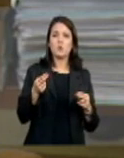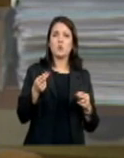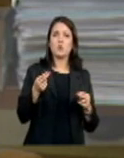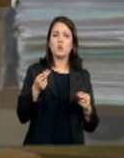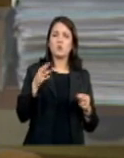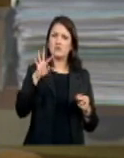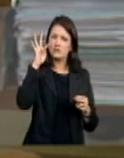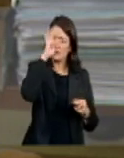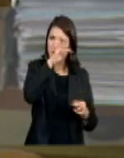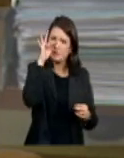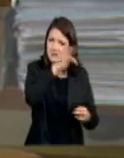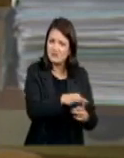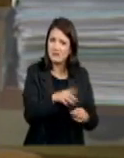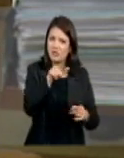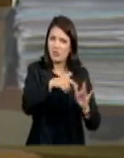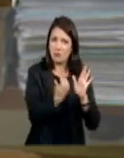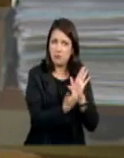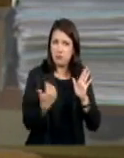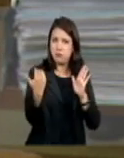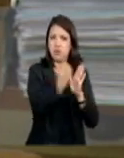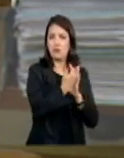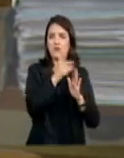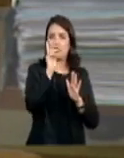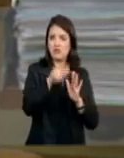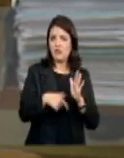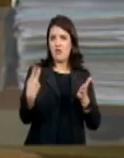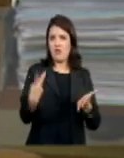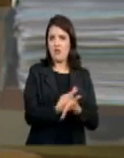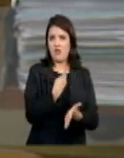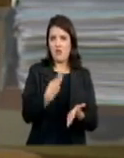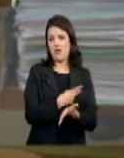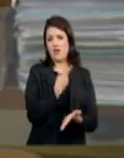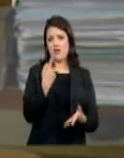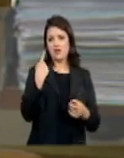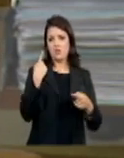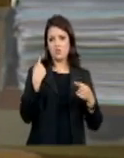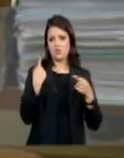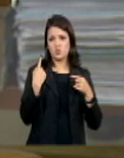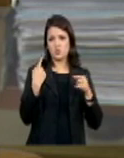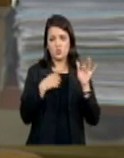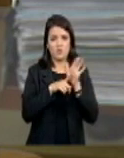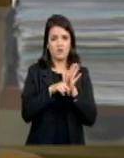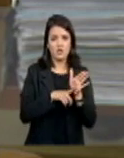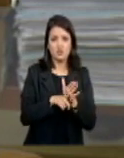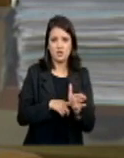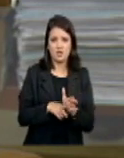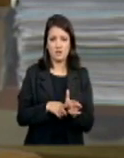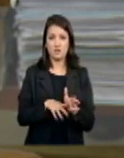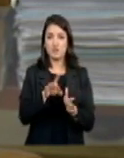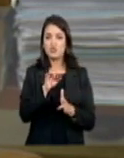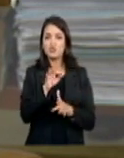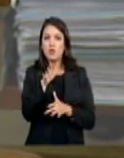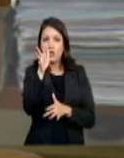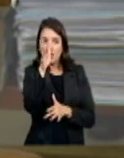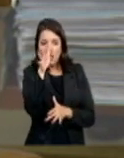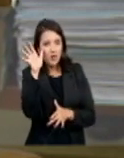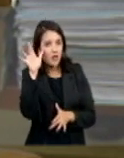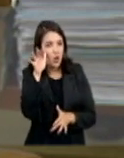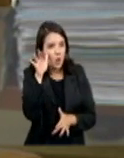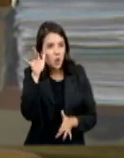traduzem em ilícitas investigações meramente especulativas